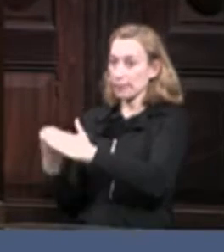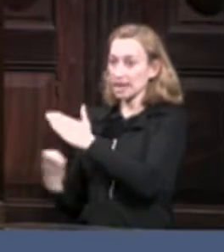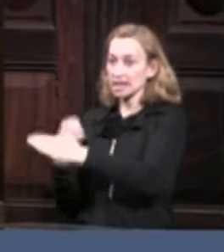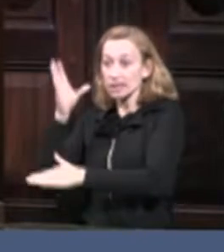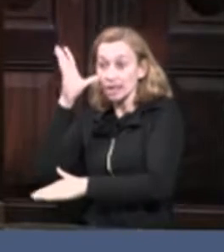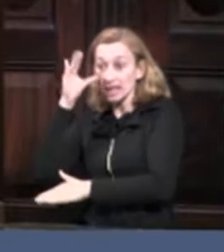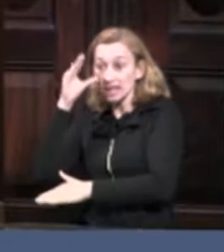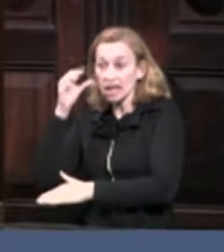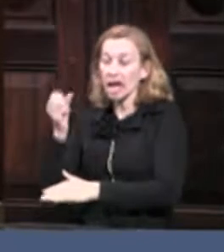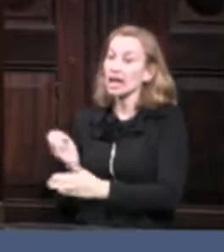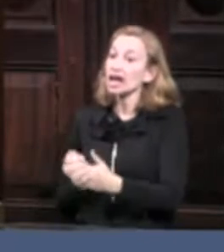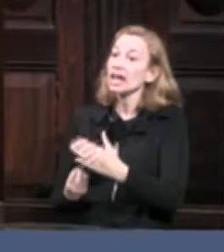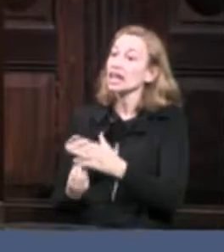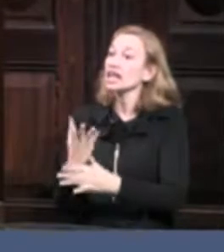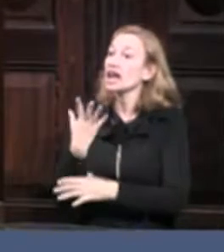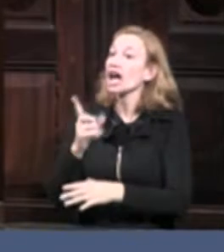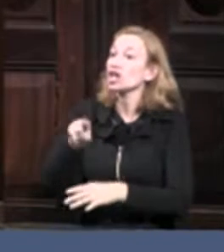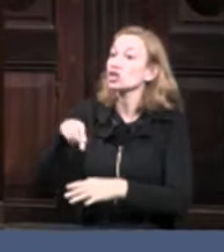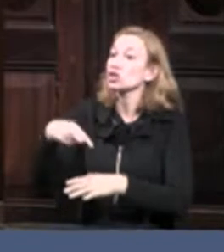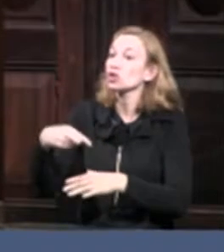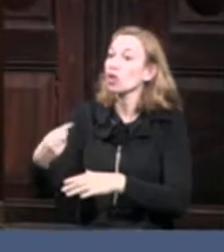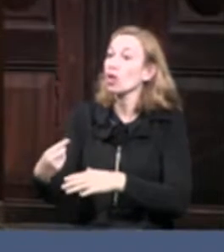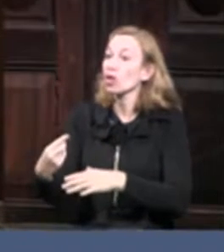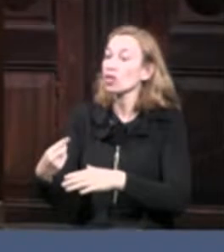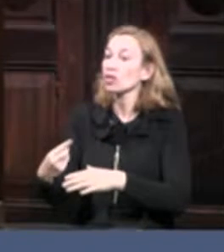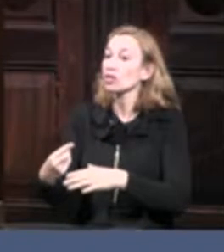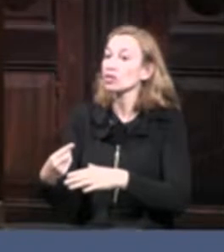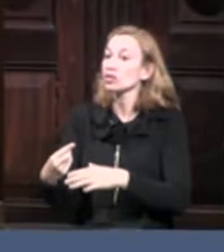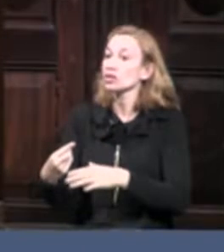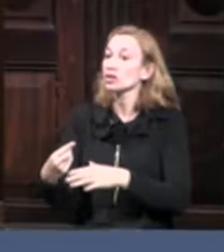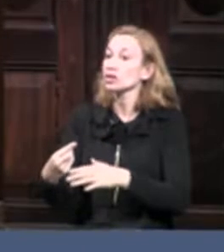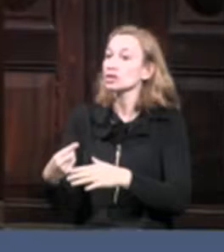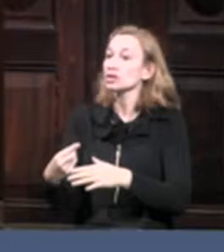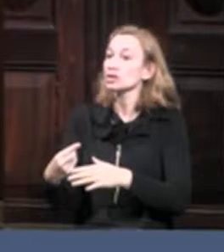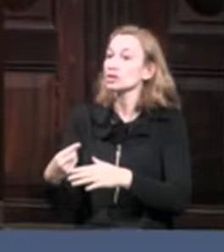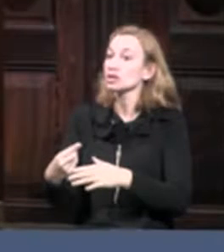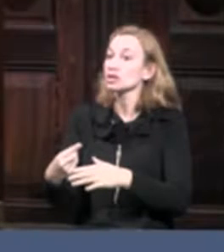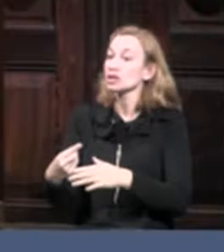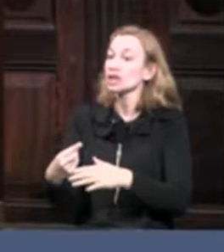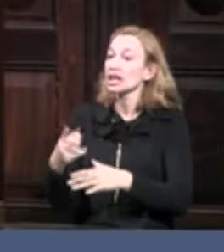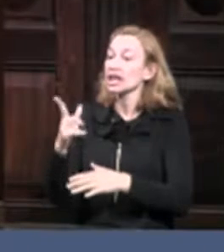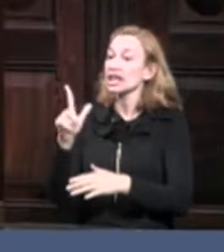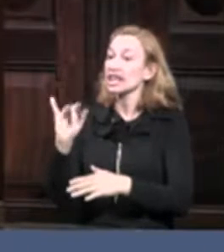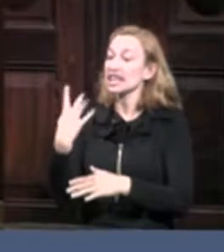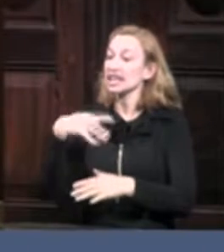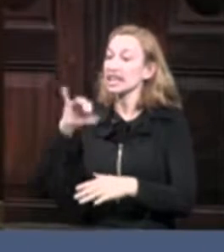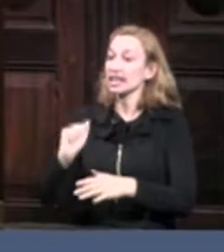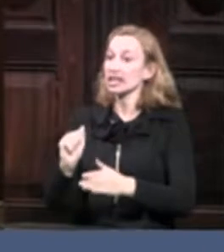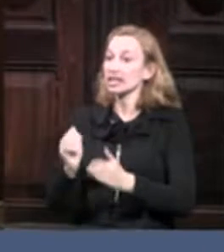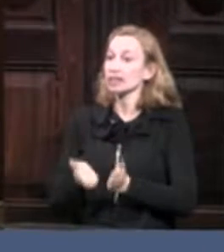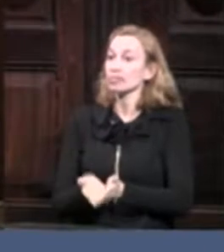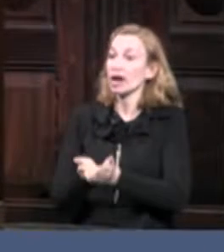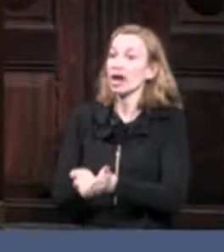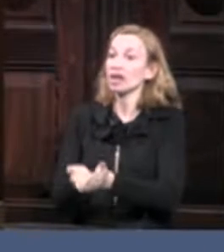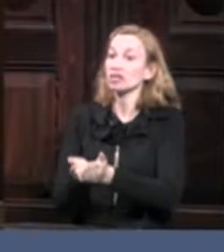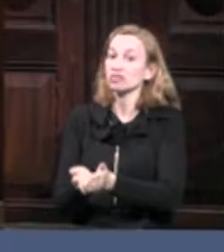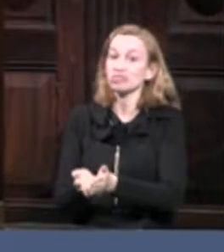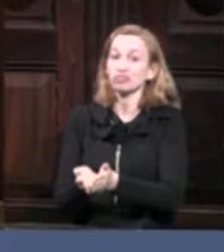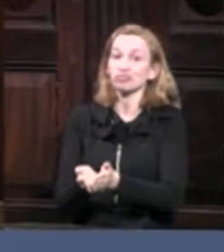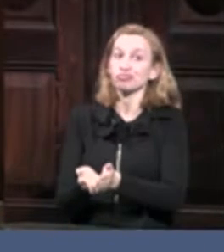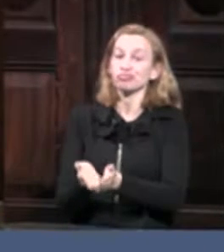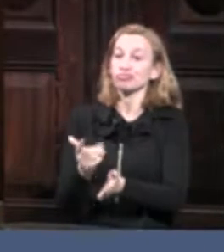objetivo criar novas linhas e outra não tenha, isso não faz a menor diferença de acordo com o edital em